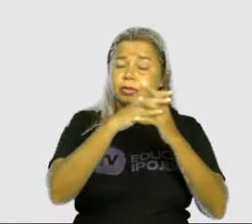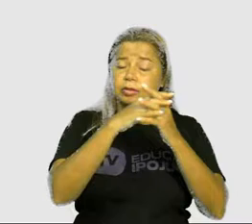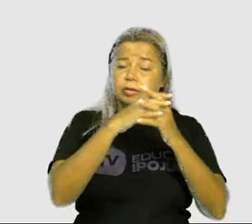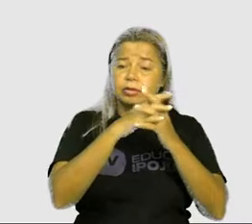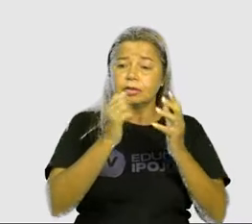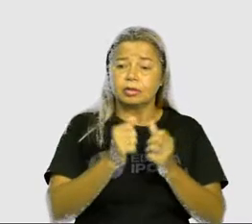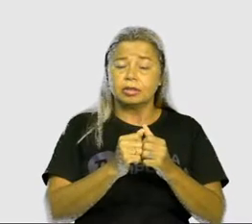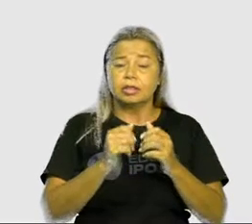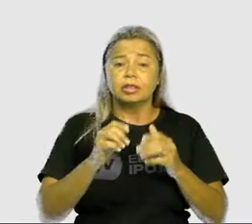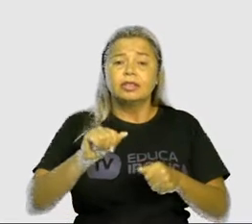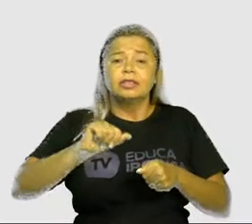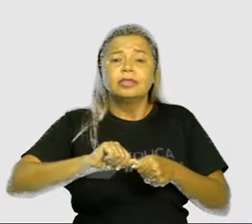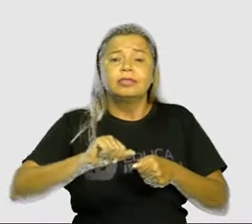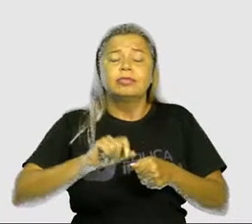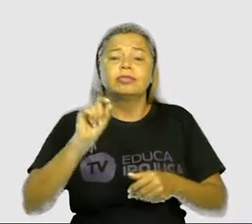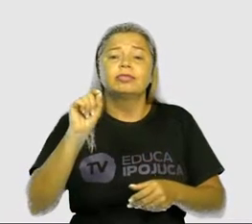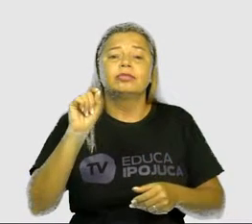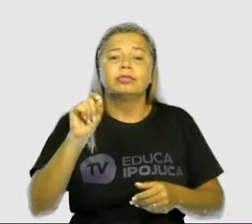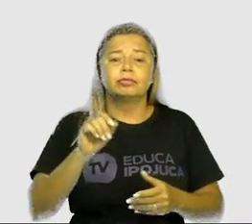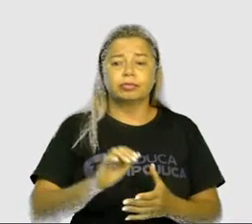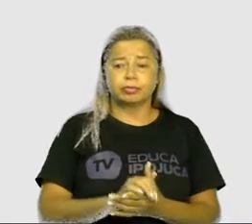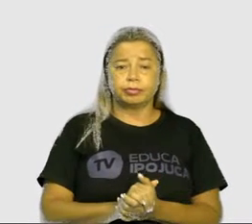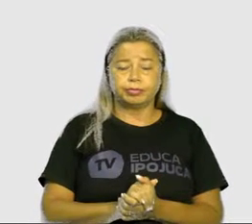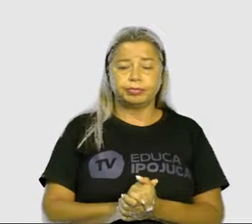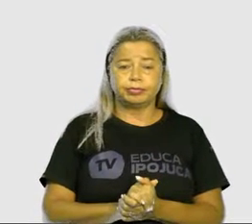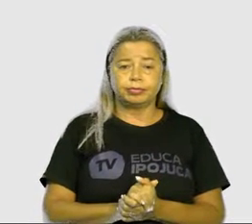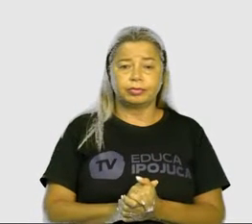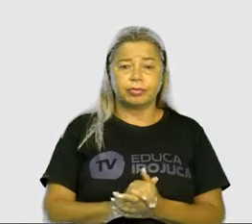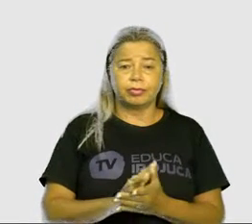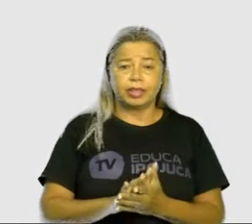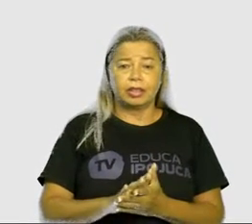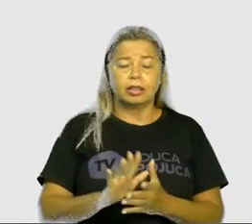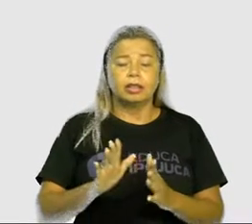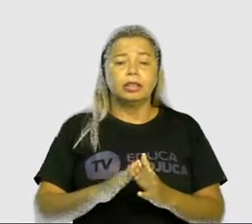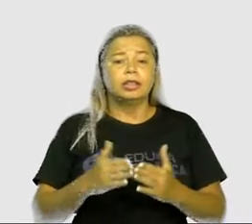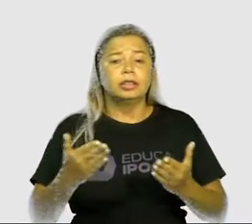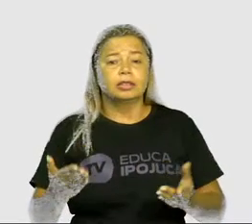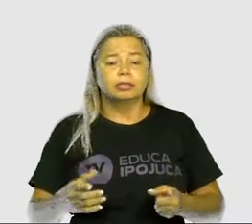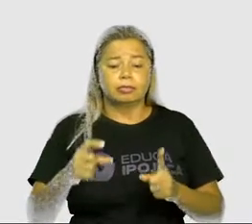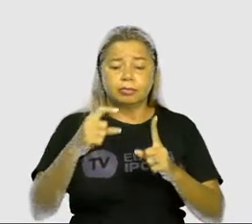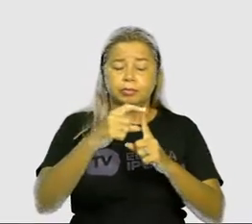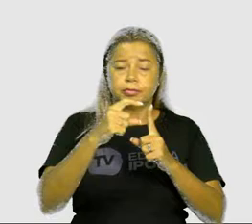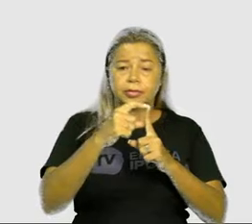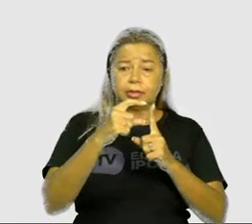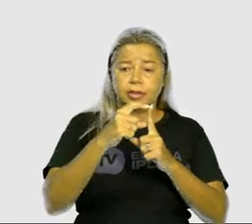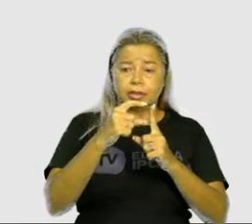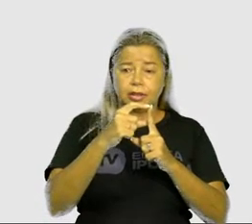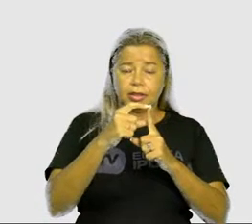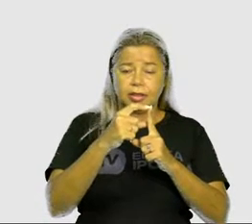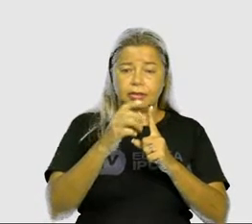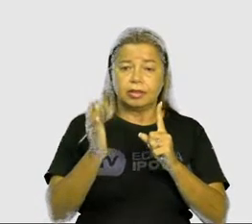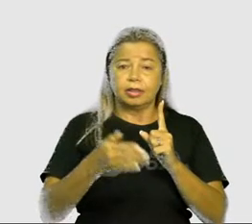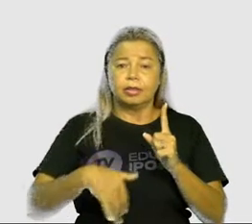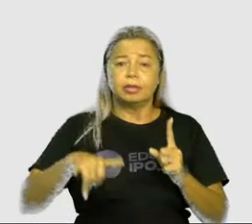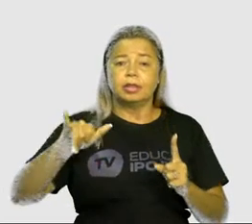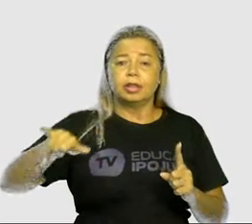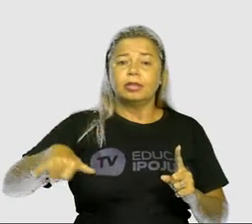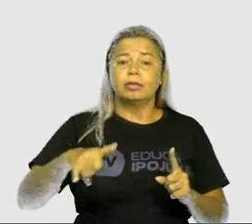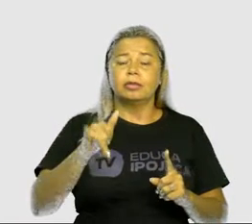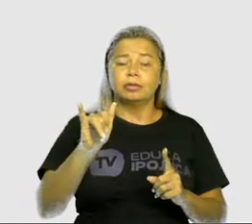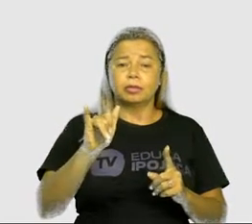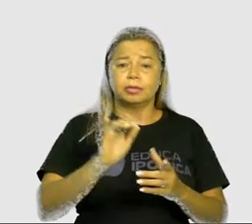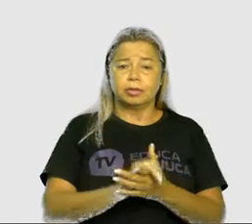quando isso acontece? Vou facilitar para vocês. A palavra terminou com Y. E antes do Y veio